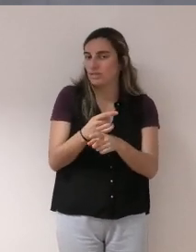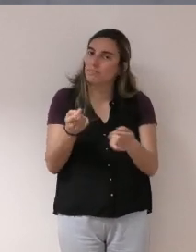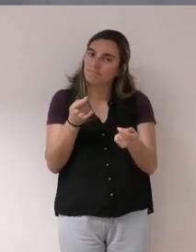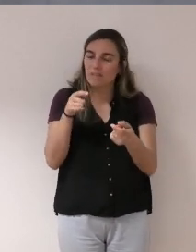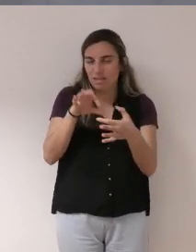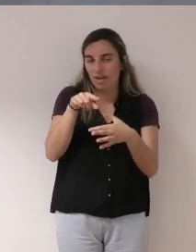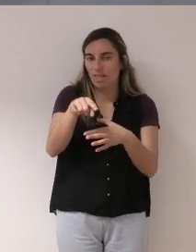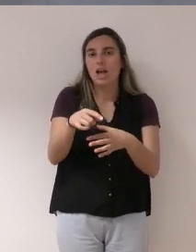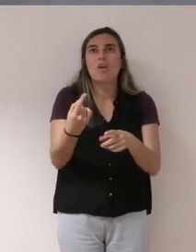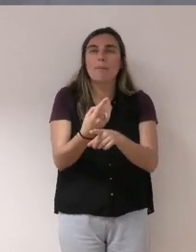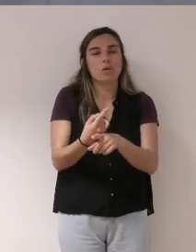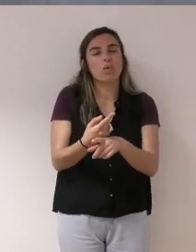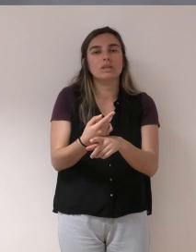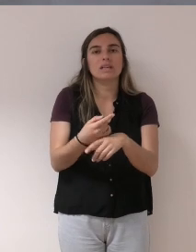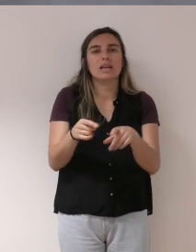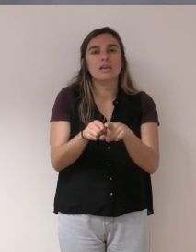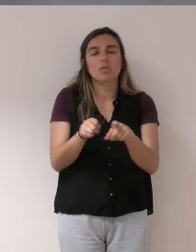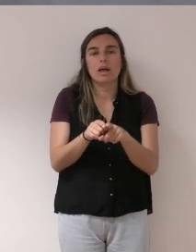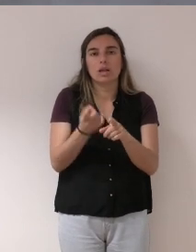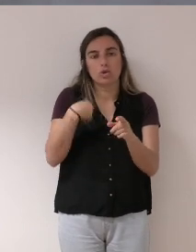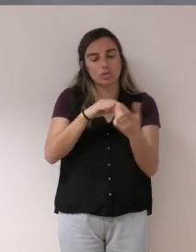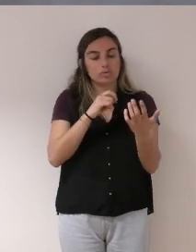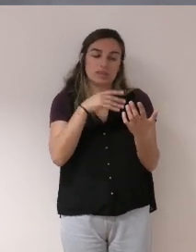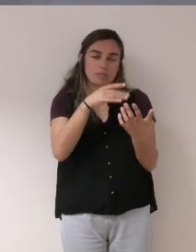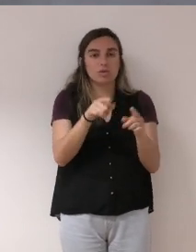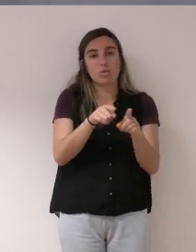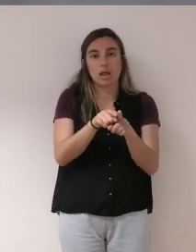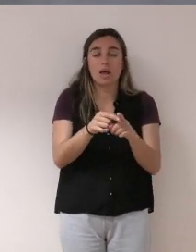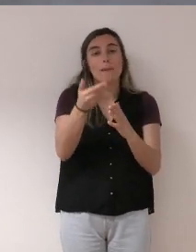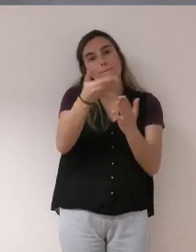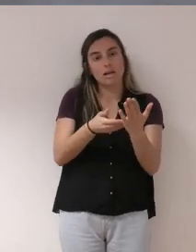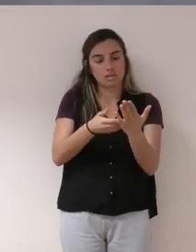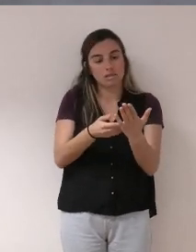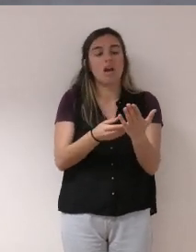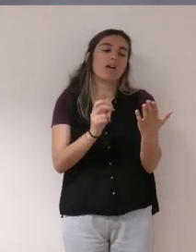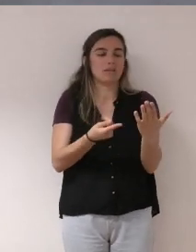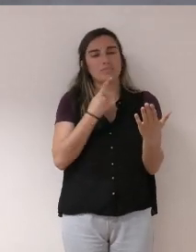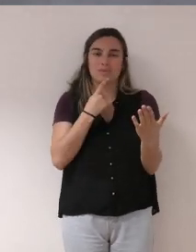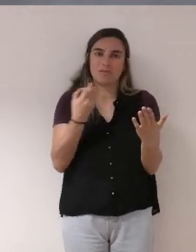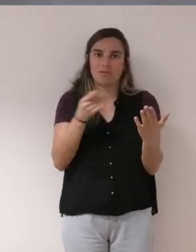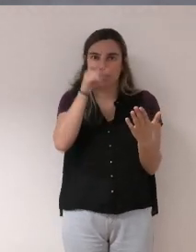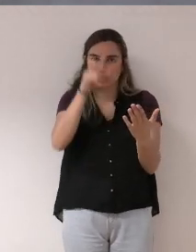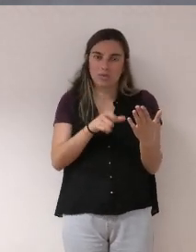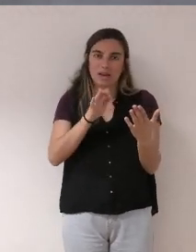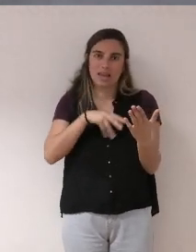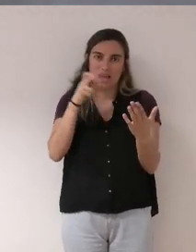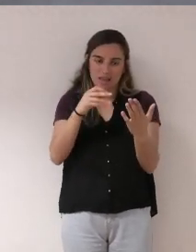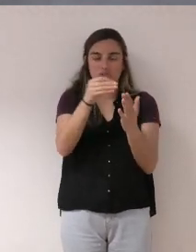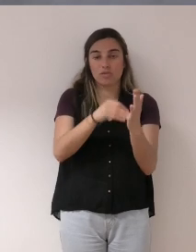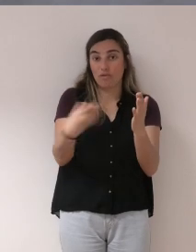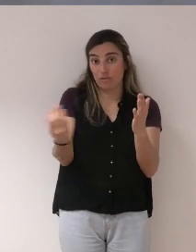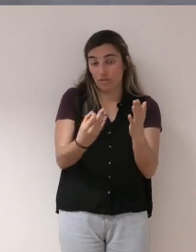é uma coisa, digamos, ostensiva, no sentido que a gente possa dizer, pega numa página e diz, pronto, ok, isto é o Helder Gomes. A gente pega uma